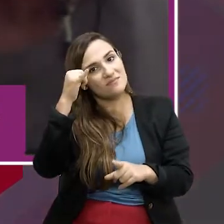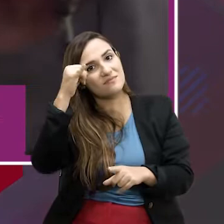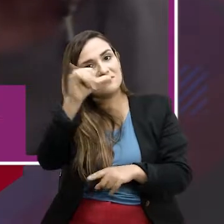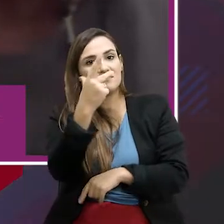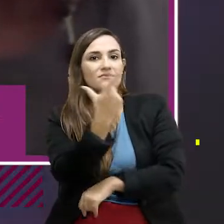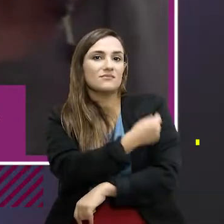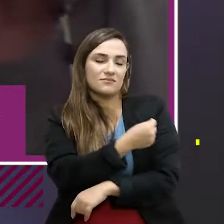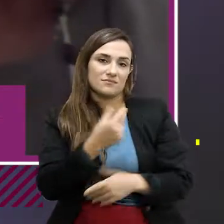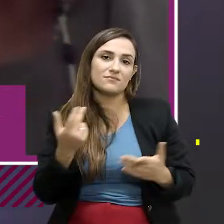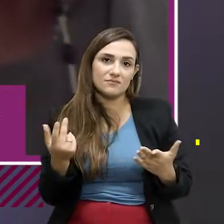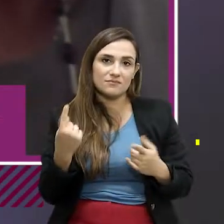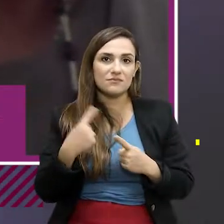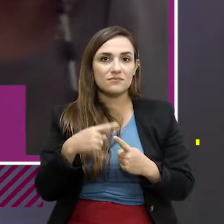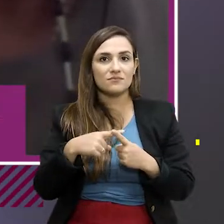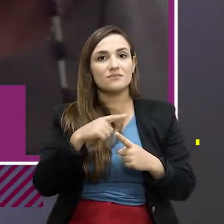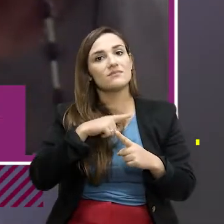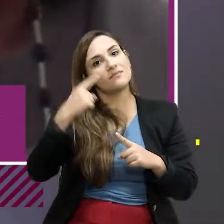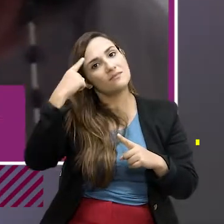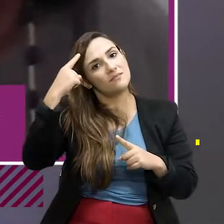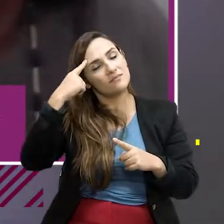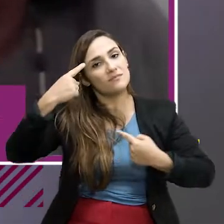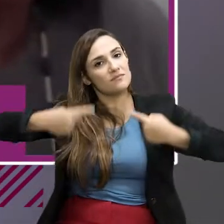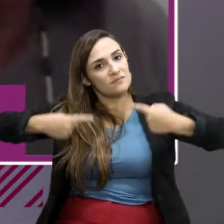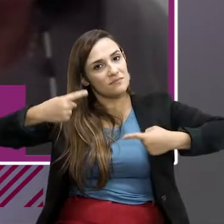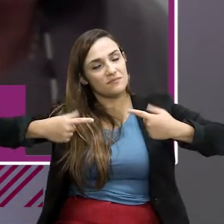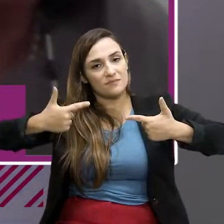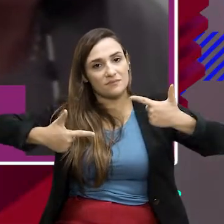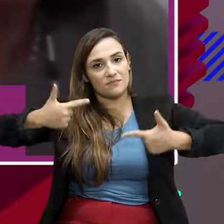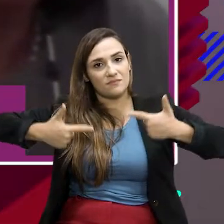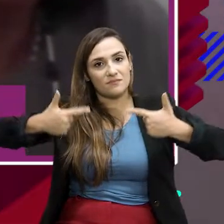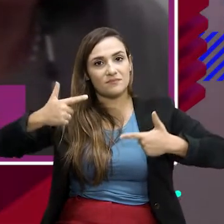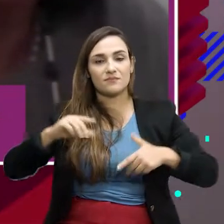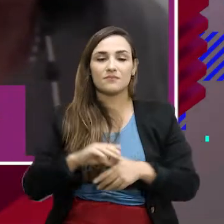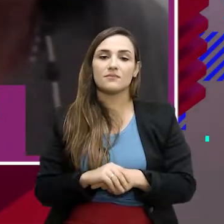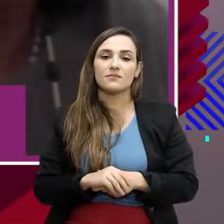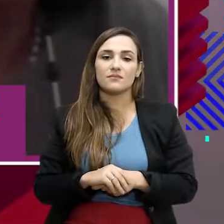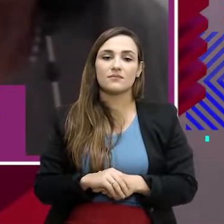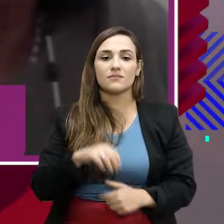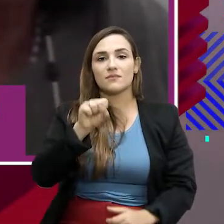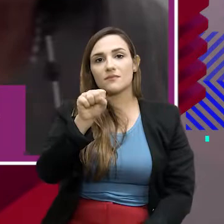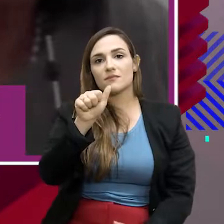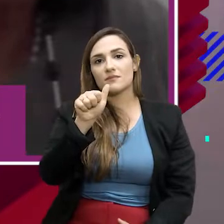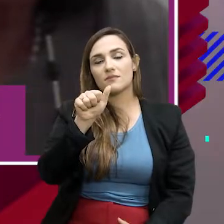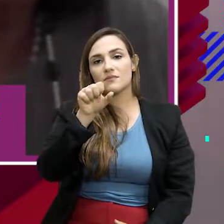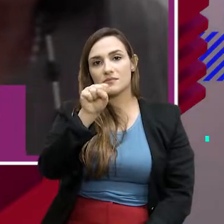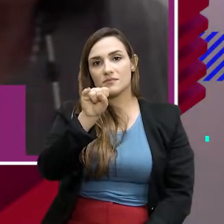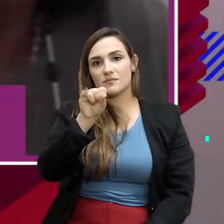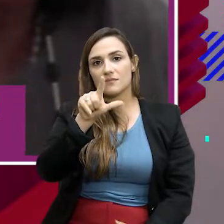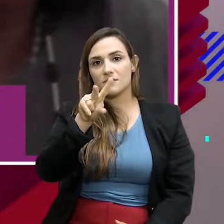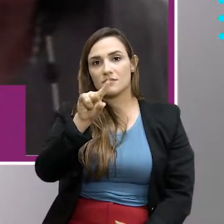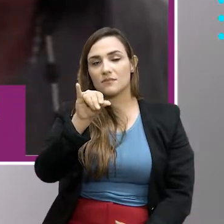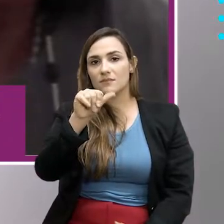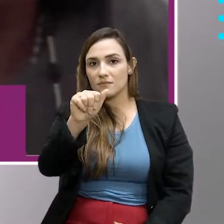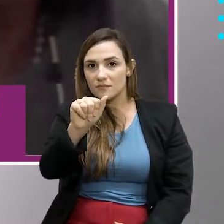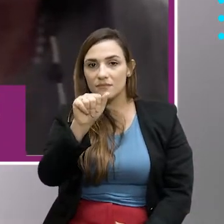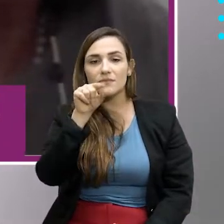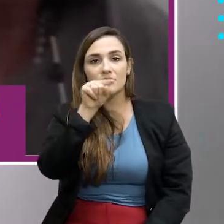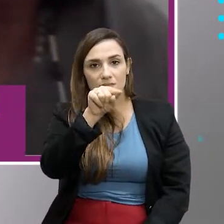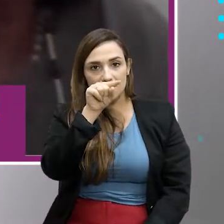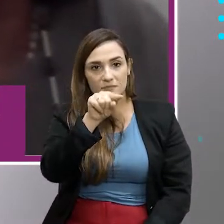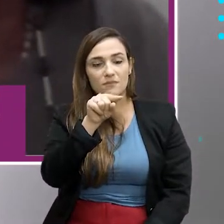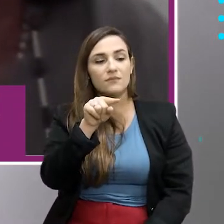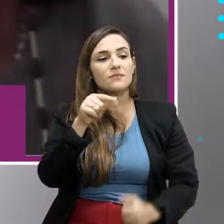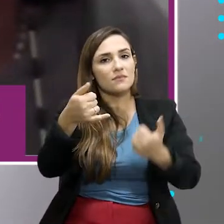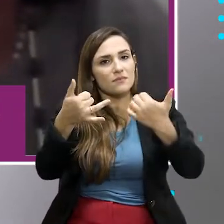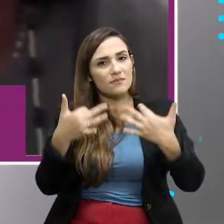isso acaba influenciando as pessoas muito negativamente, né, com base em ideologia política. Doutora Silvia Fonseca, infectologista